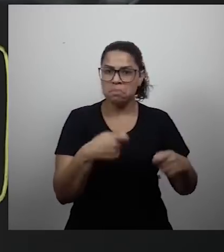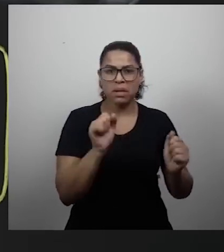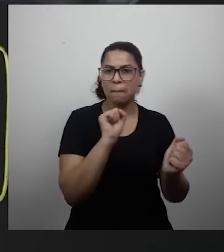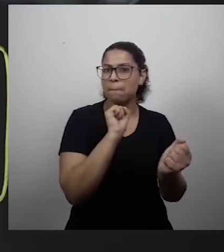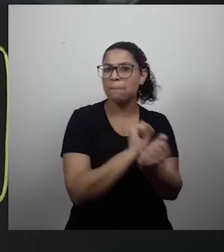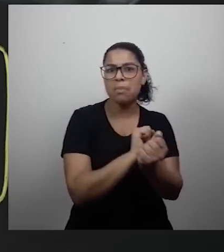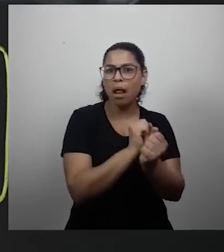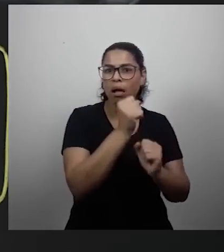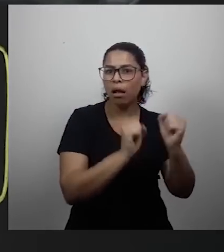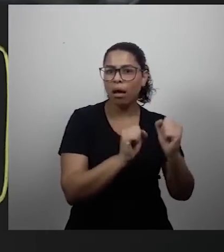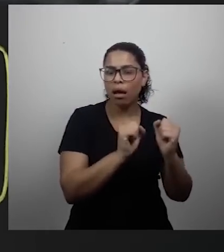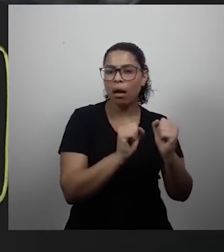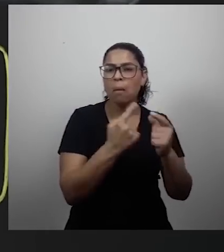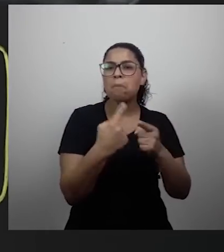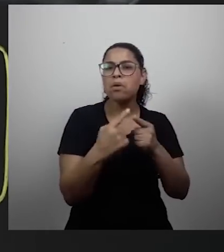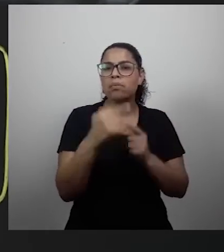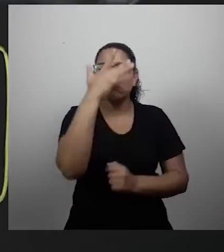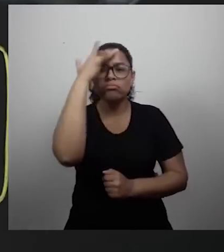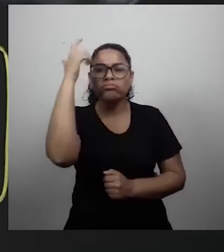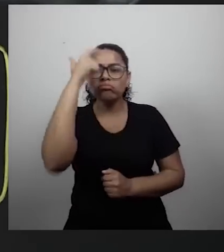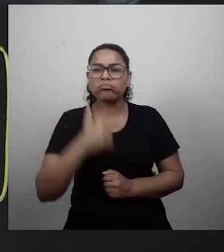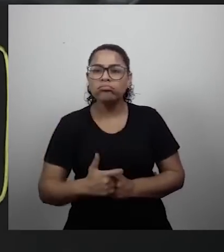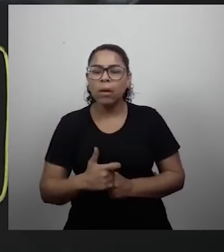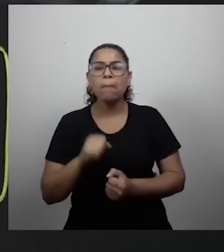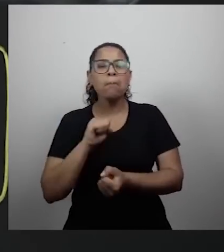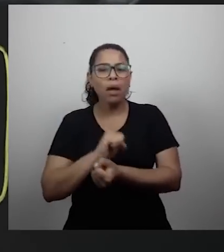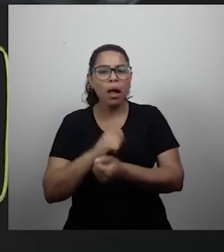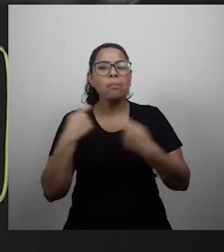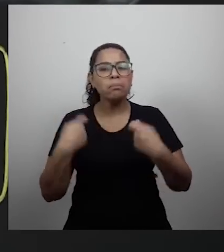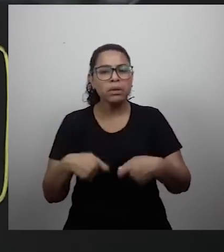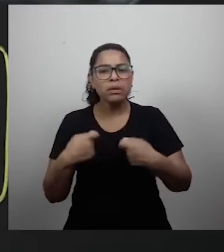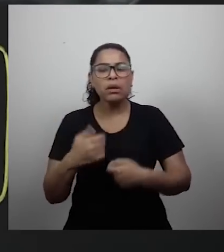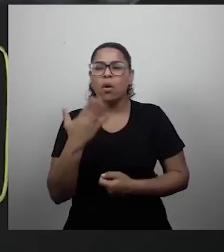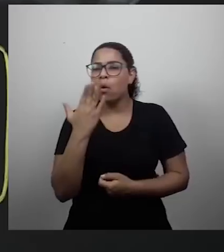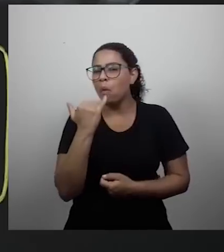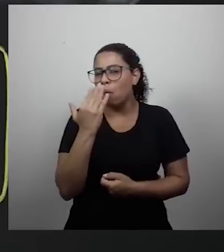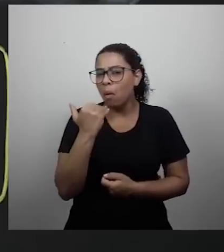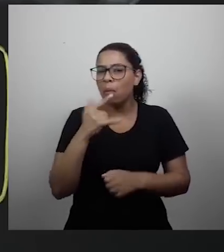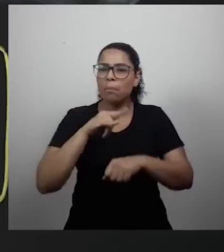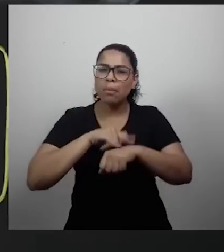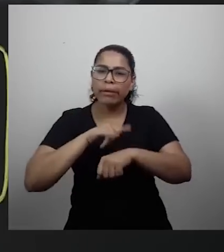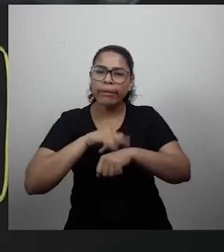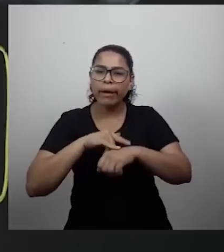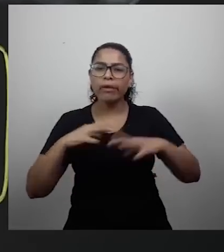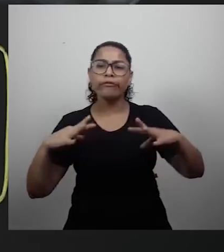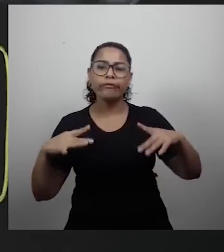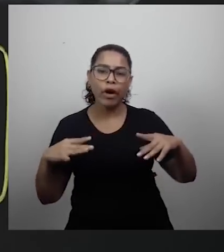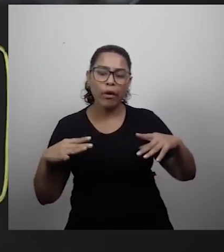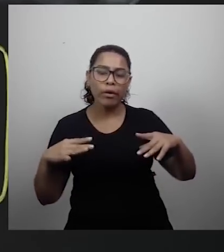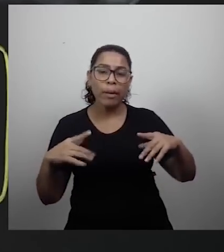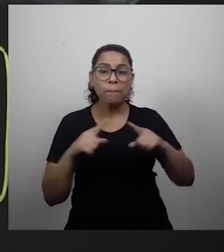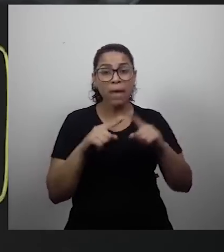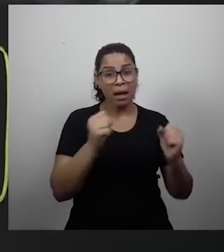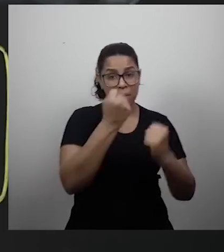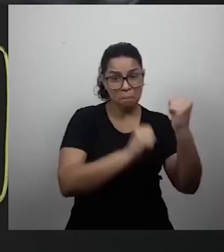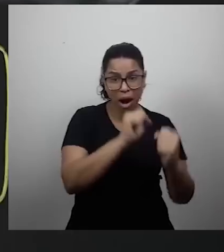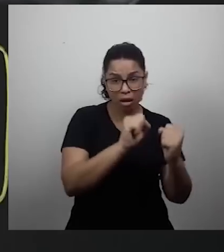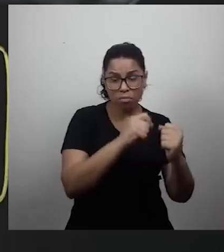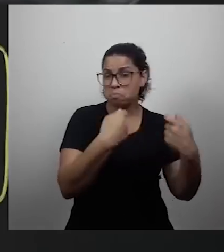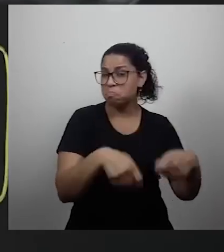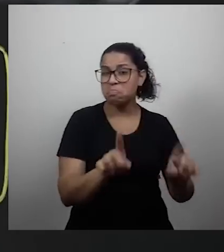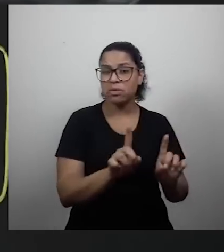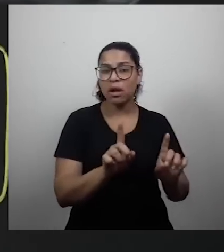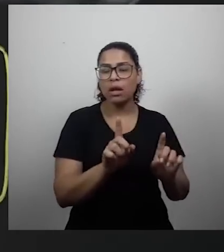outro detalhe, né? O ser humano precisa dar pausa, precisa ir ao banheiro, né? Tem folga, tem uma série de coisas que a máquina não tem. A máquina, enquanto ela